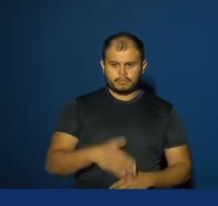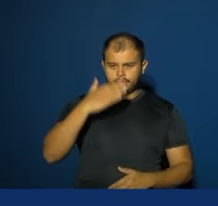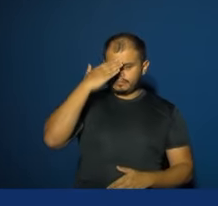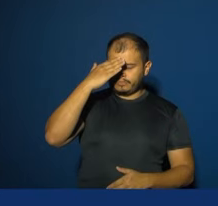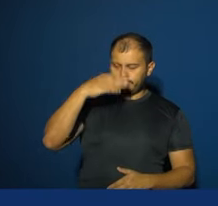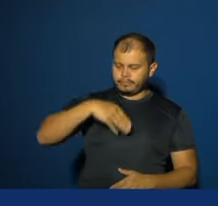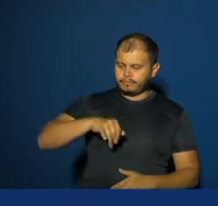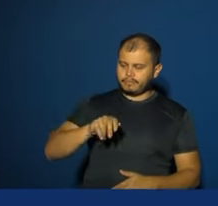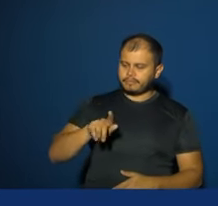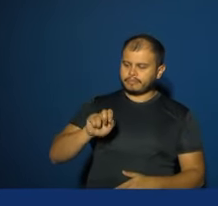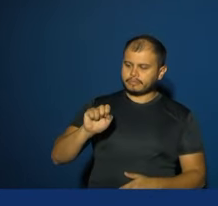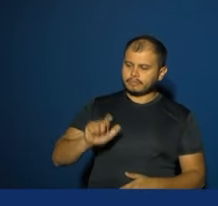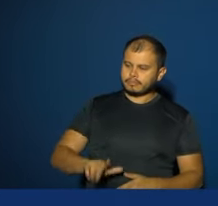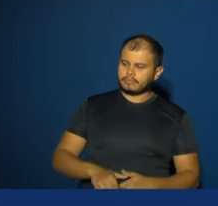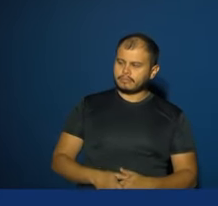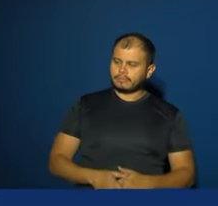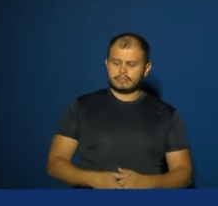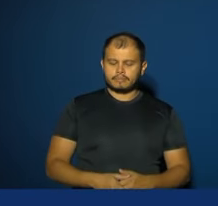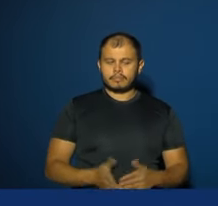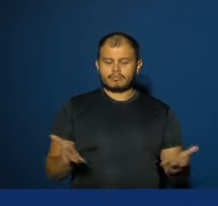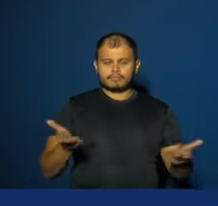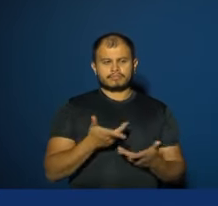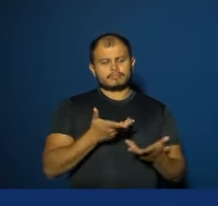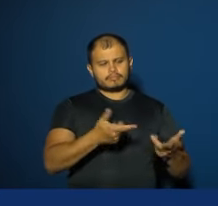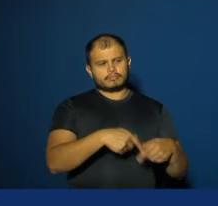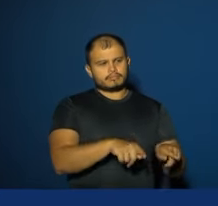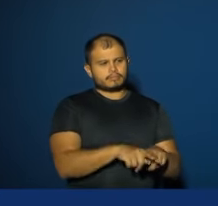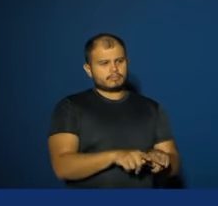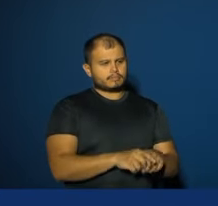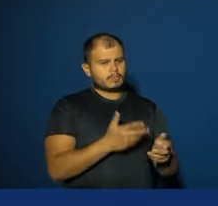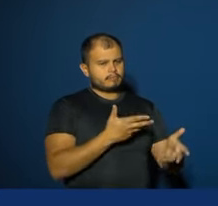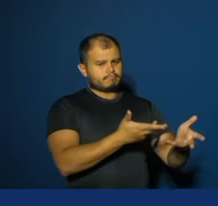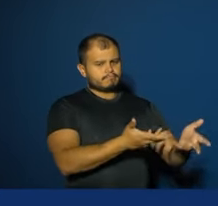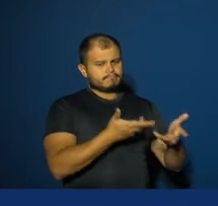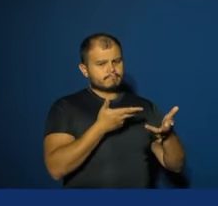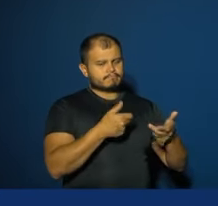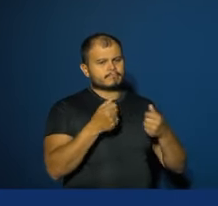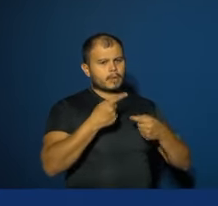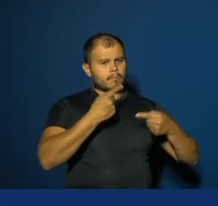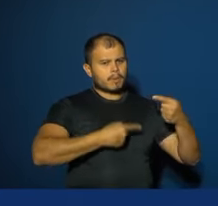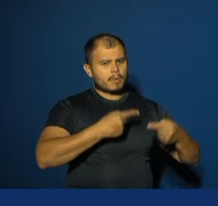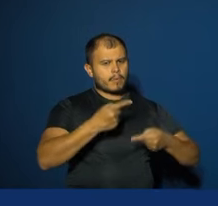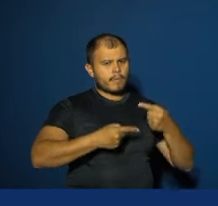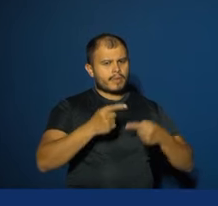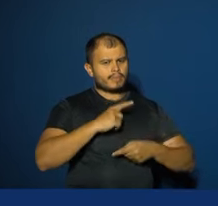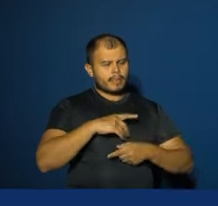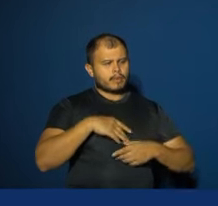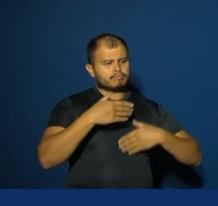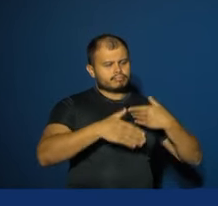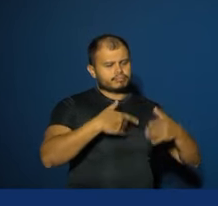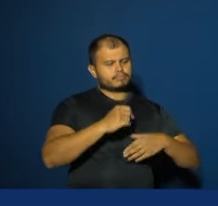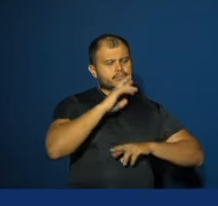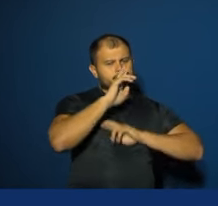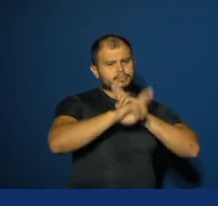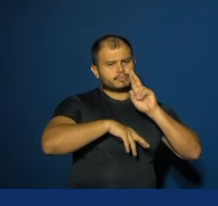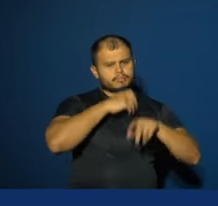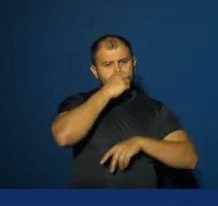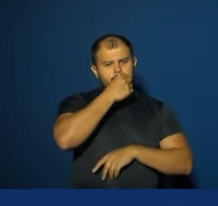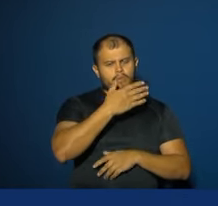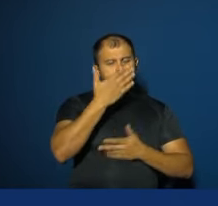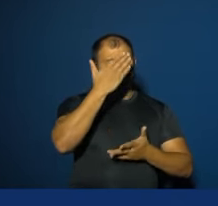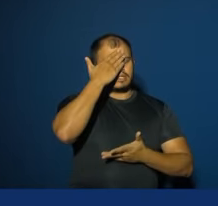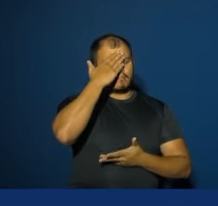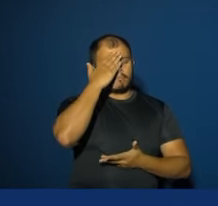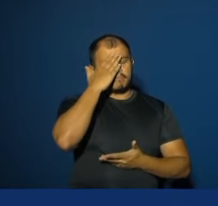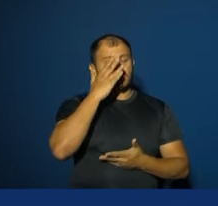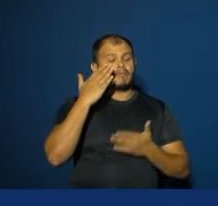Miguel Marcelo quero te trazer pro papo também é que tu havias tem tido uma sequência impressionante de resultados queria saber o quanto que isso